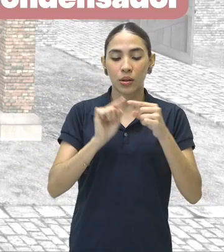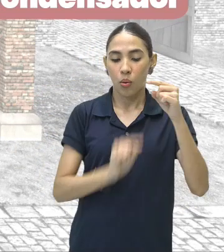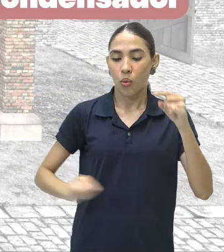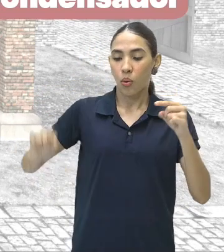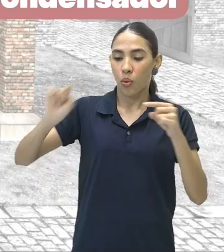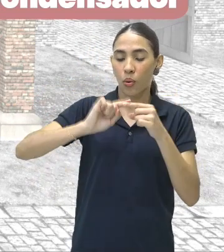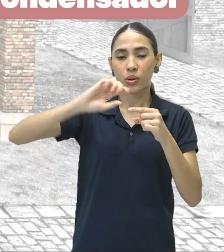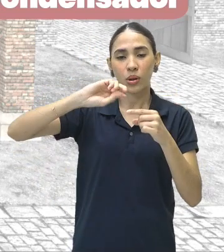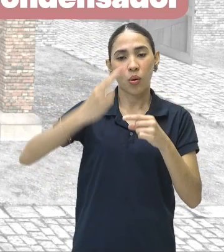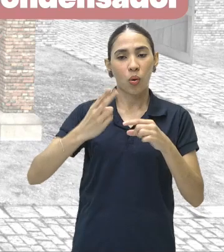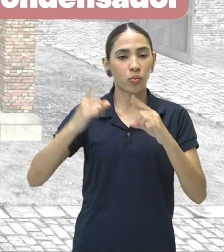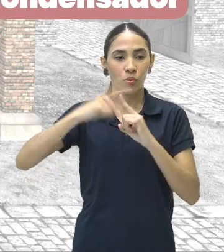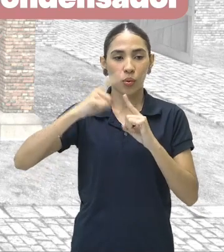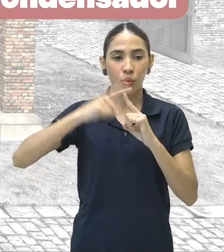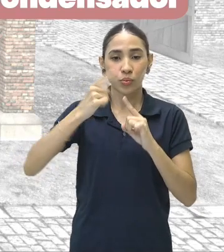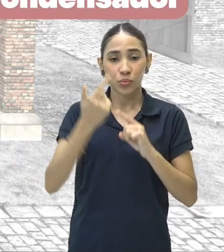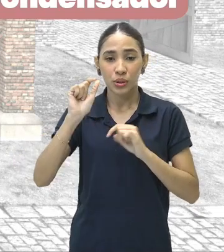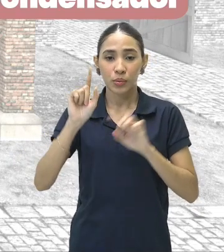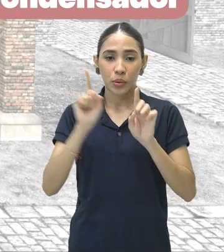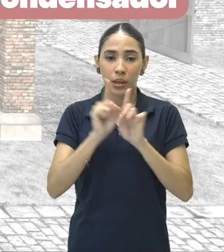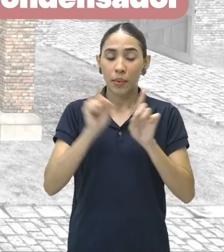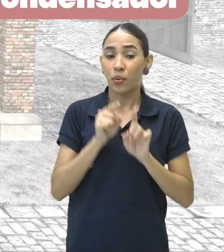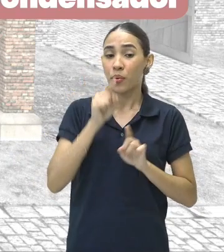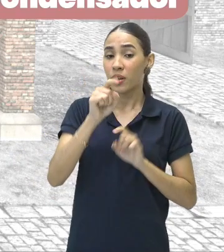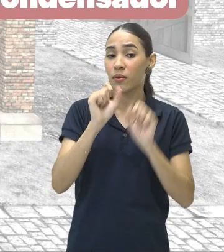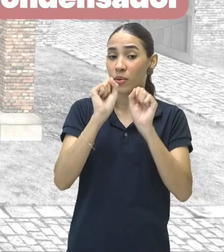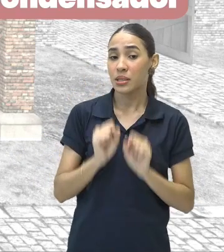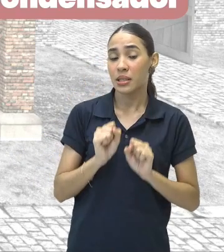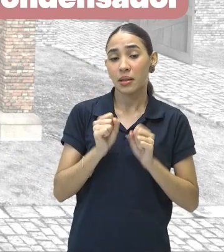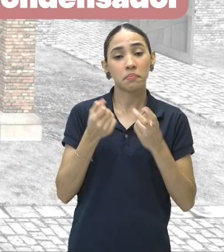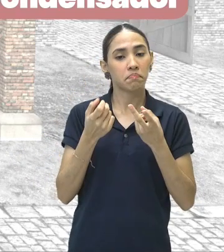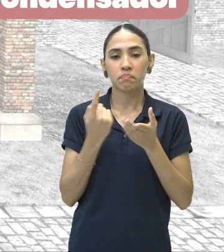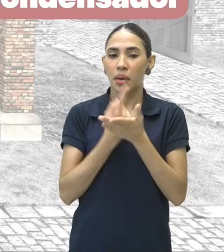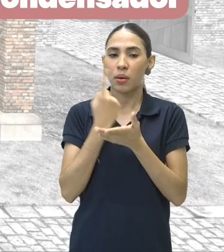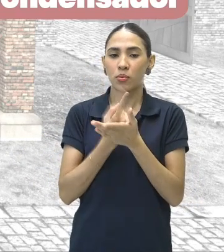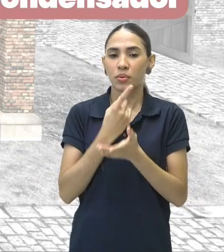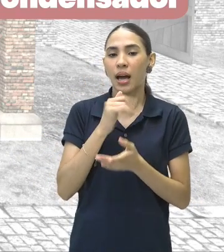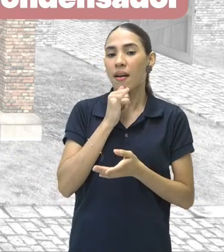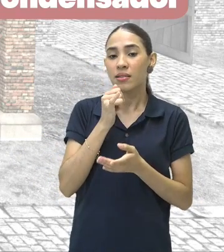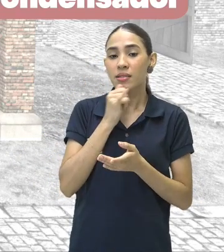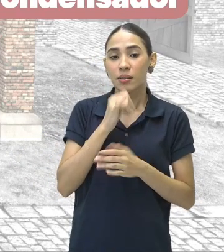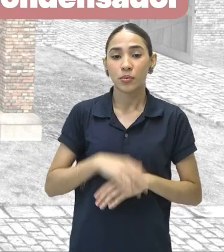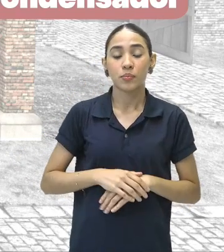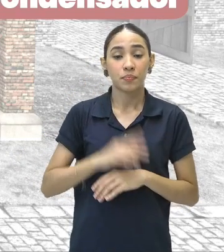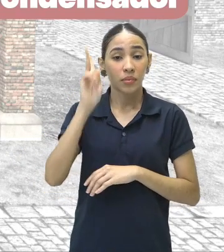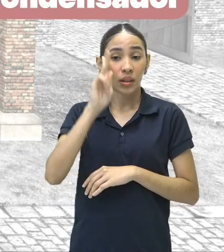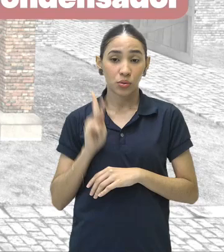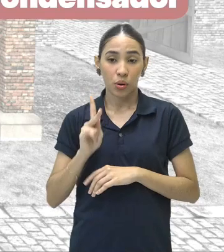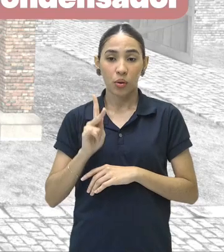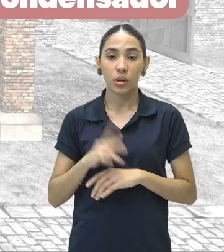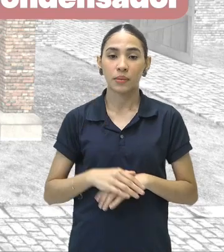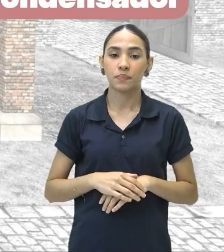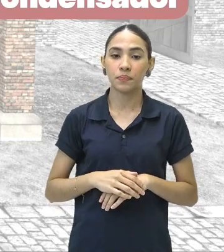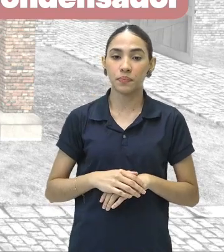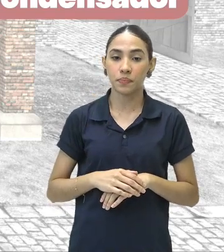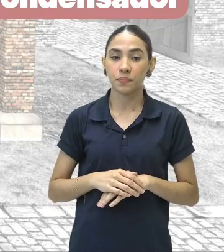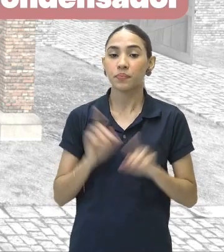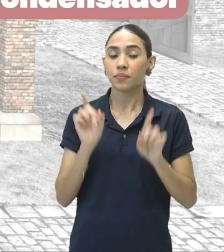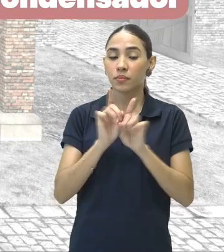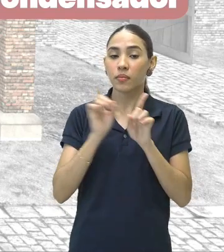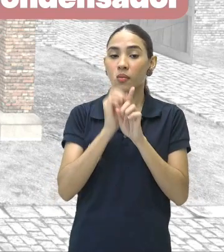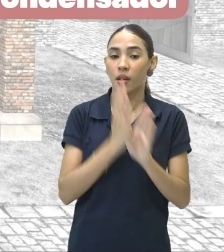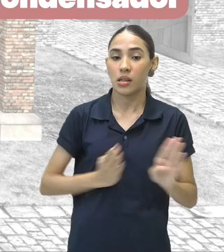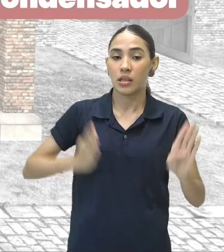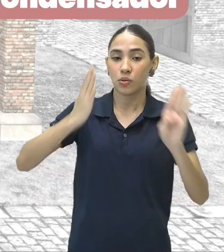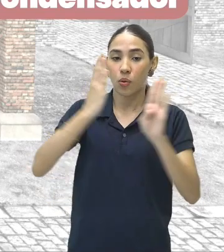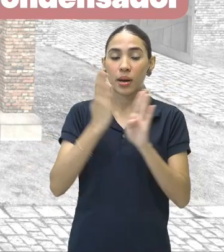ou outros mecanismos que você pode estar se perguntando que na história, com a descoberta